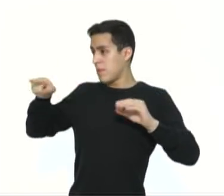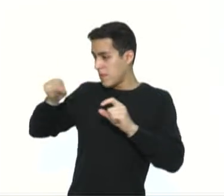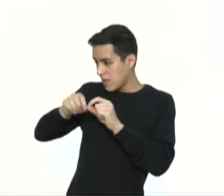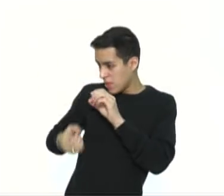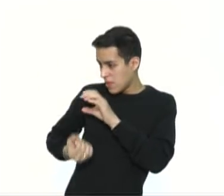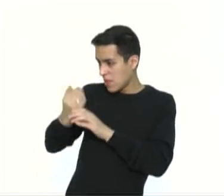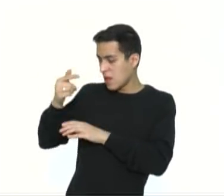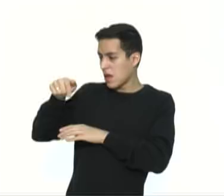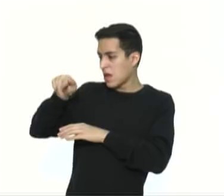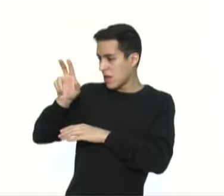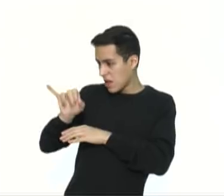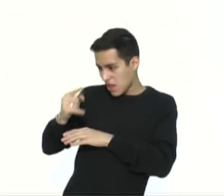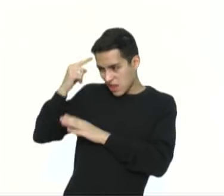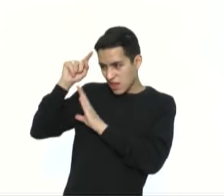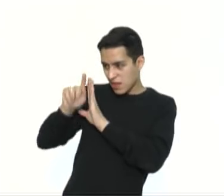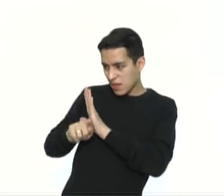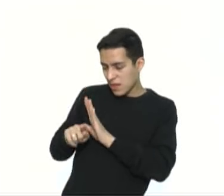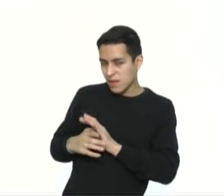QI,